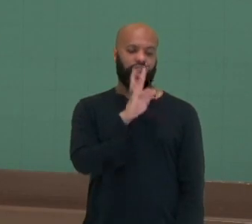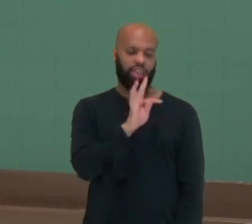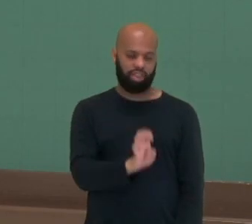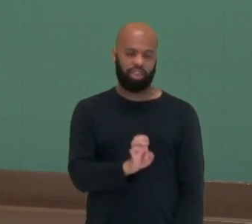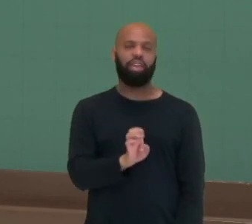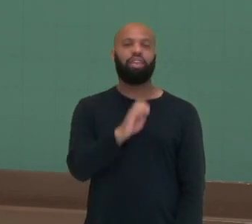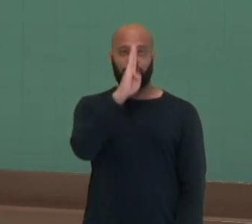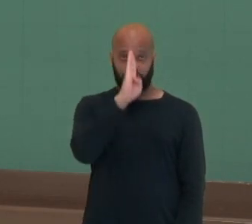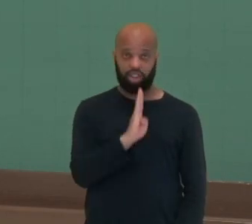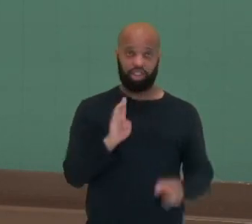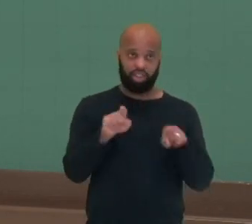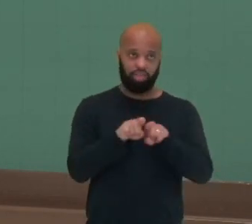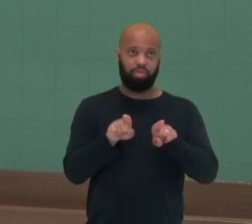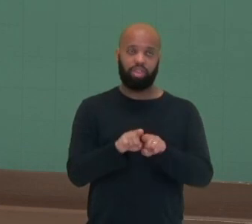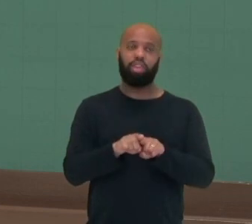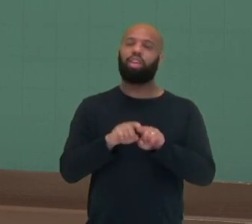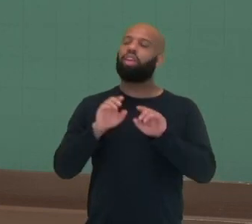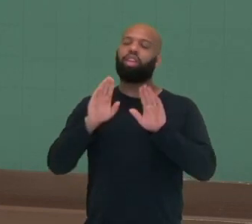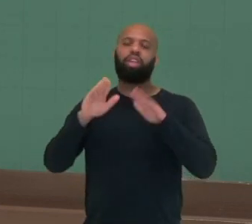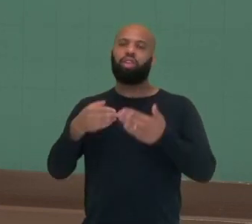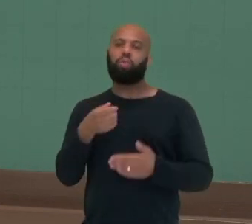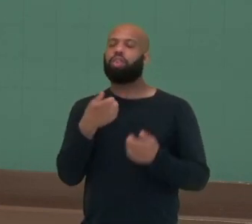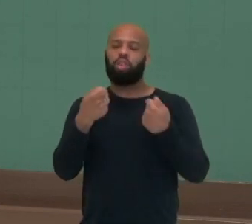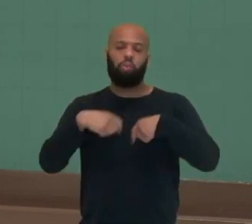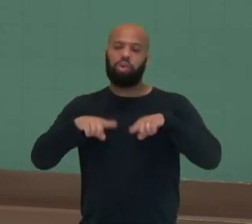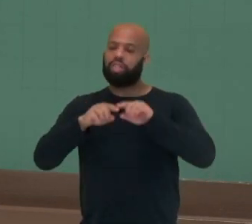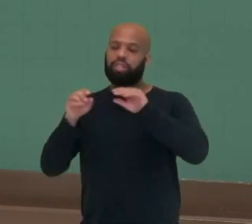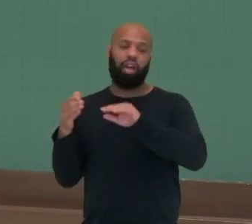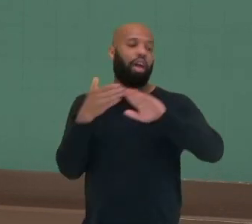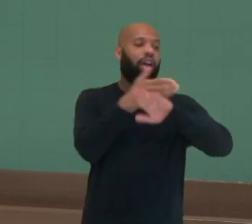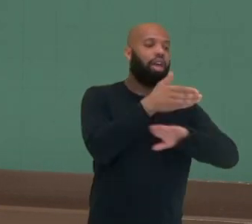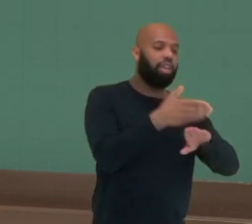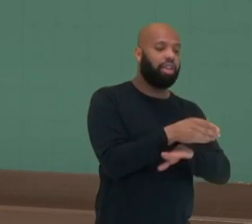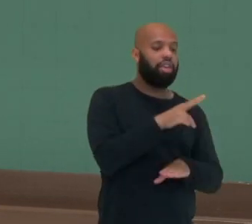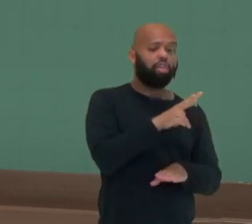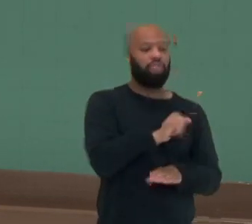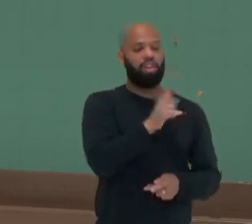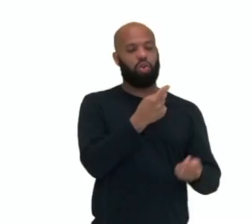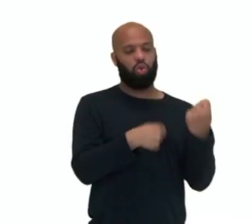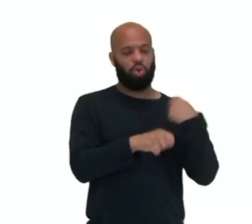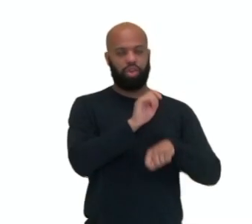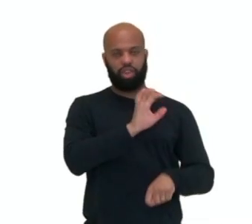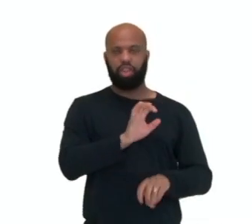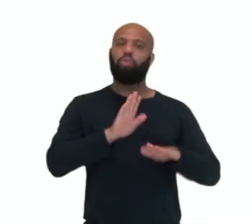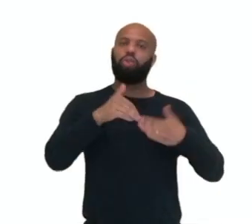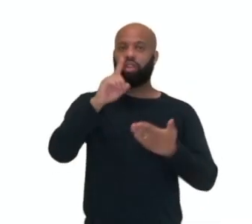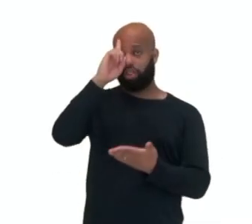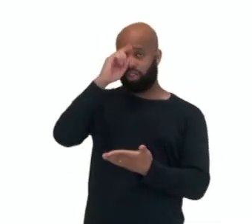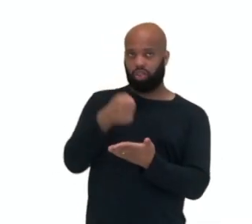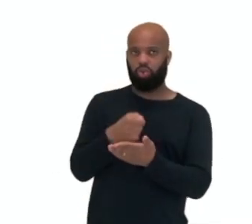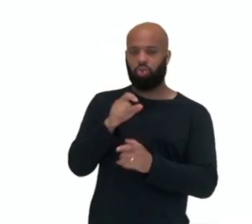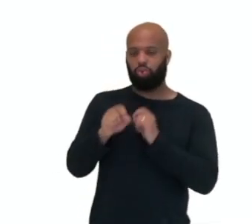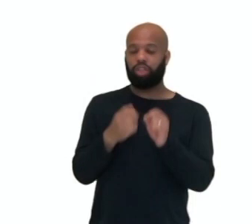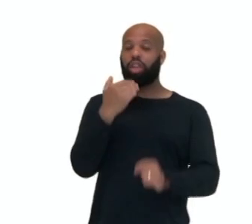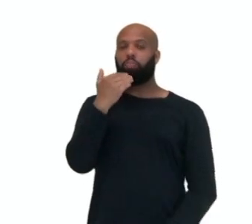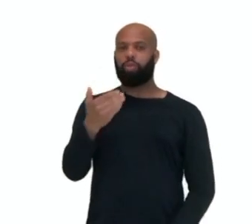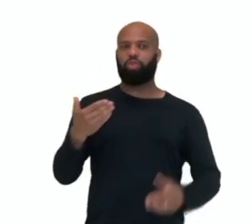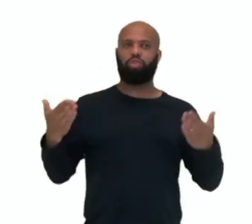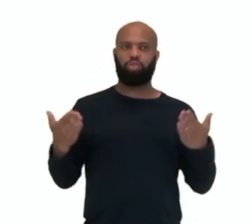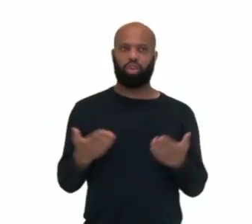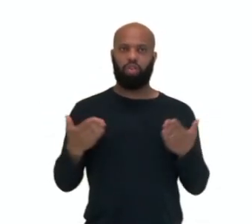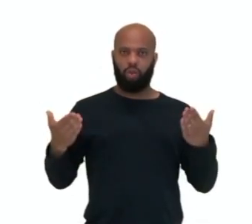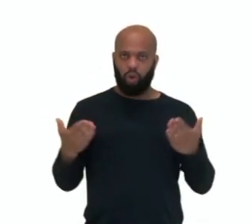ao local, economizaria esse valor. Então, como é que ela ficou? Ela decidiu que fazer um pedido maior